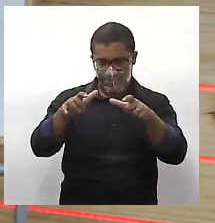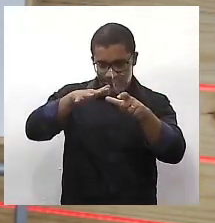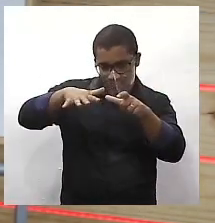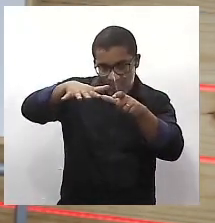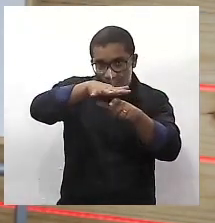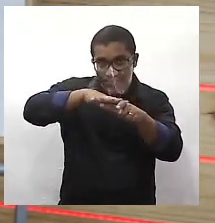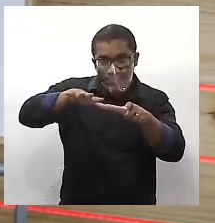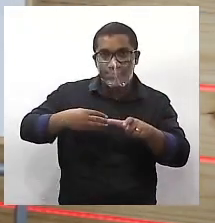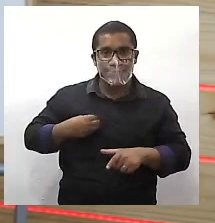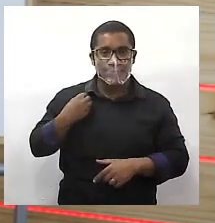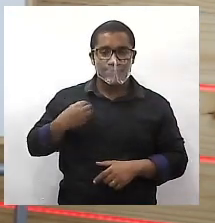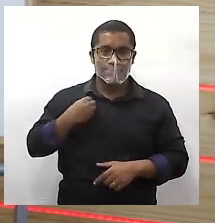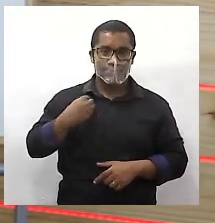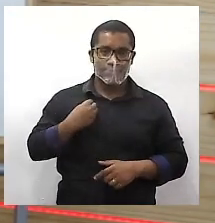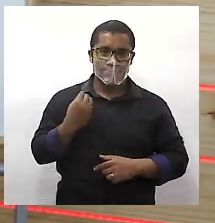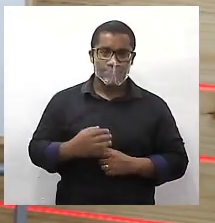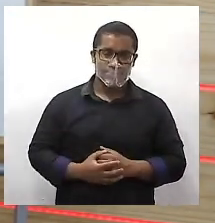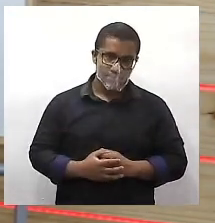no mesmo